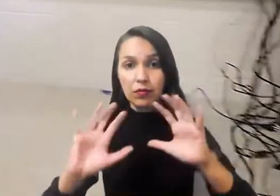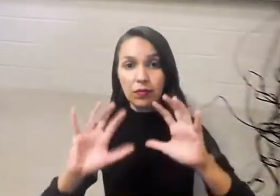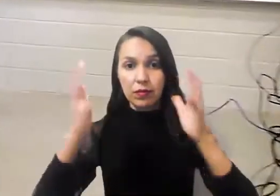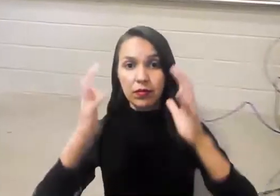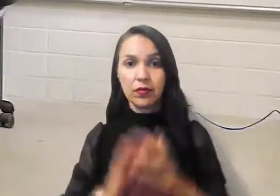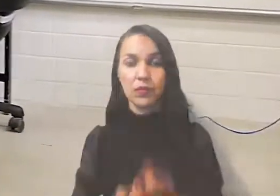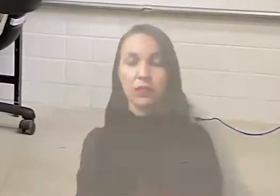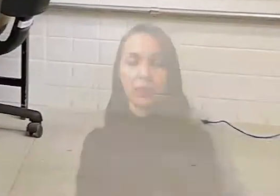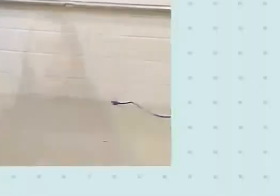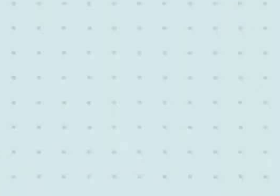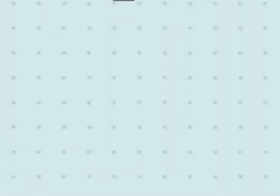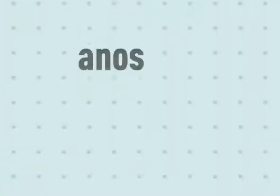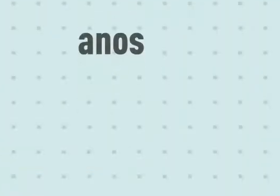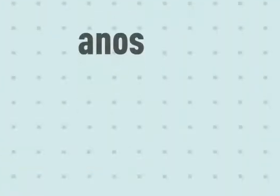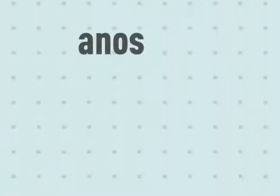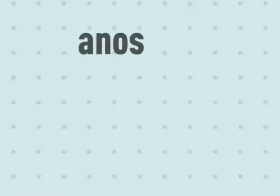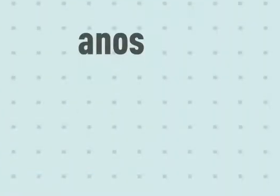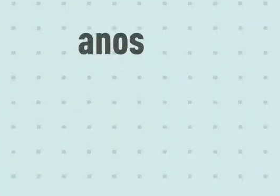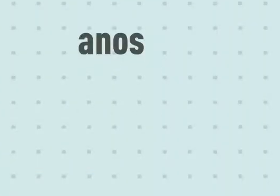com um espaço para eventos.